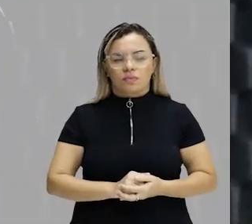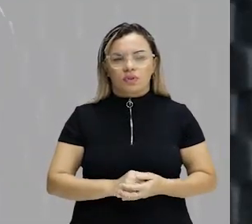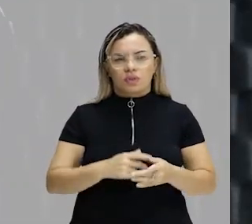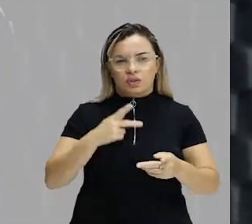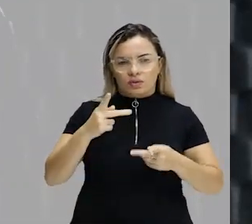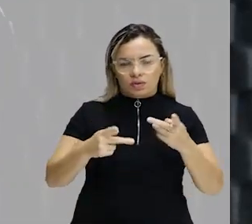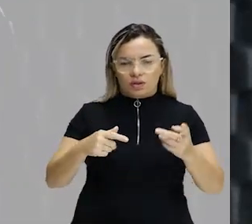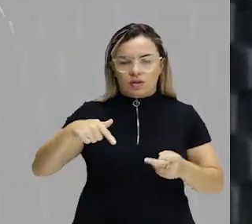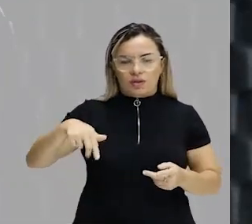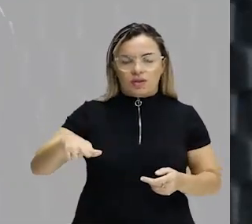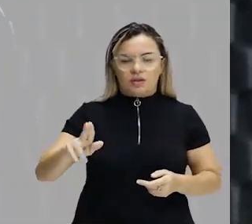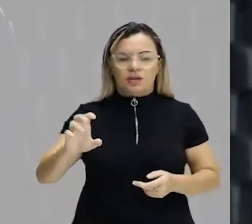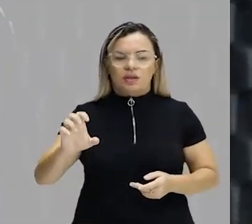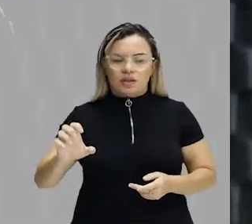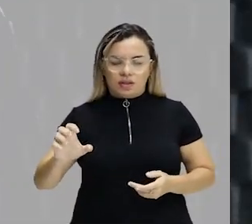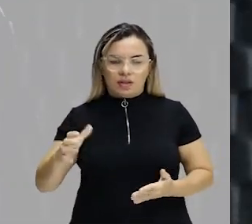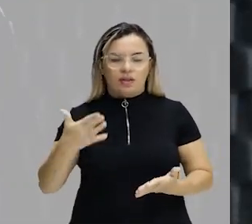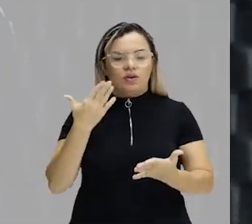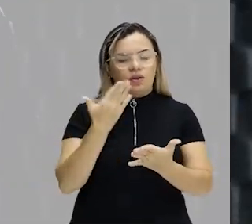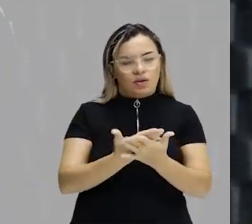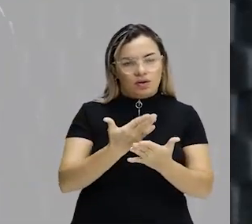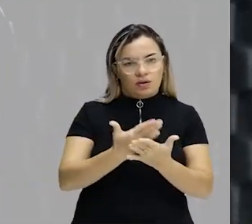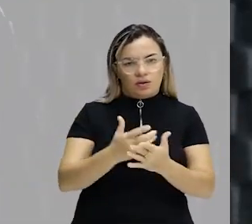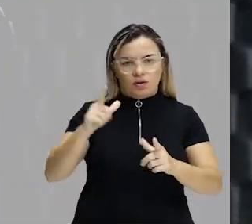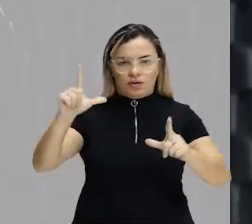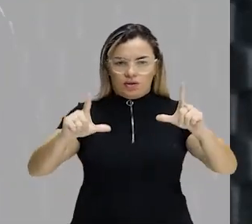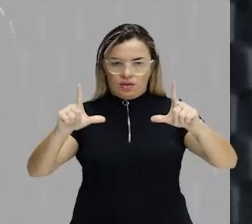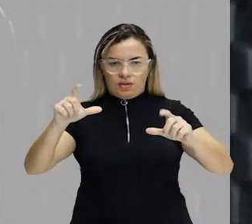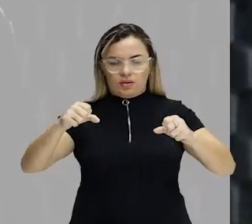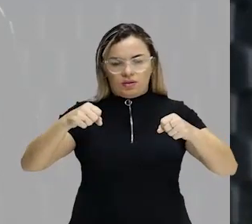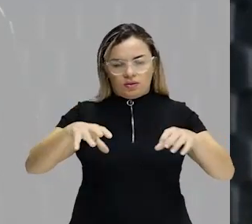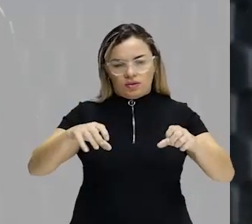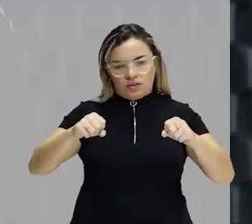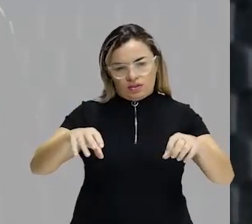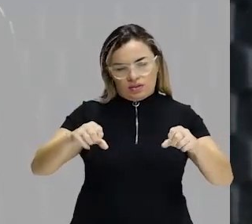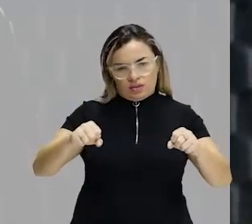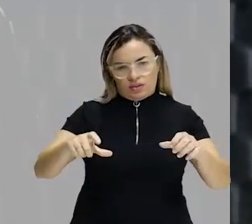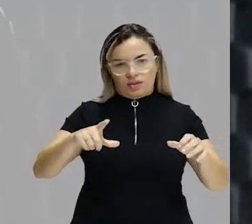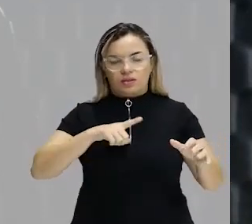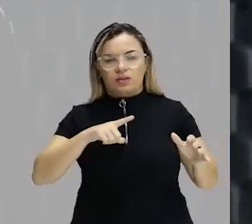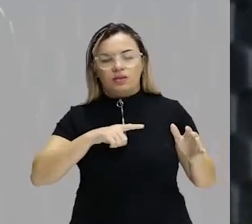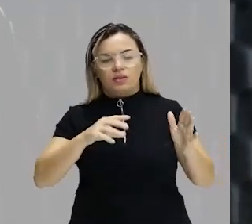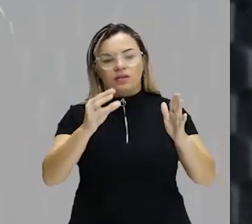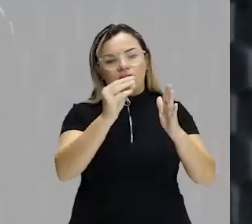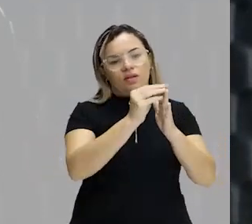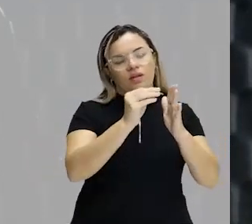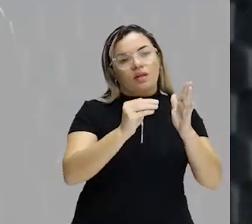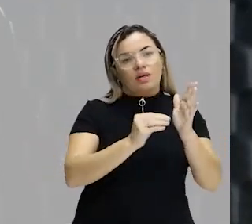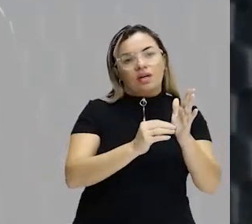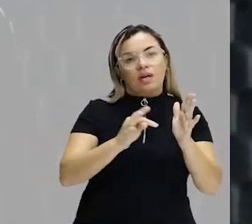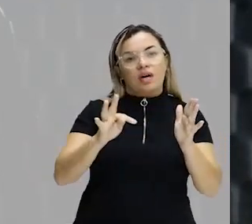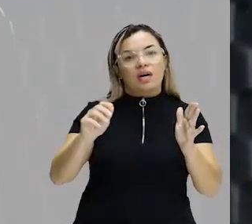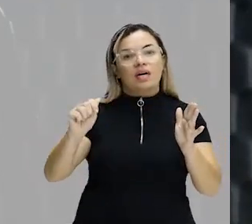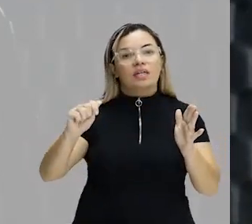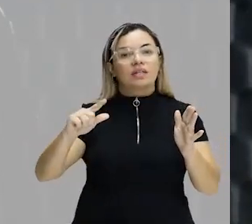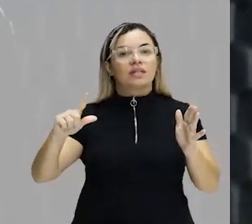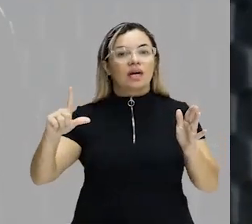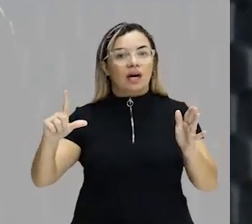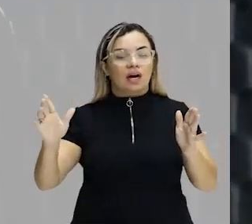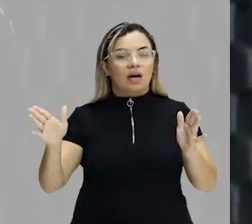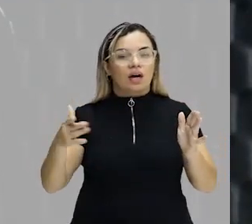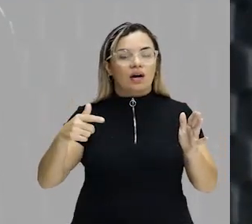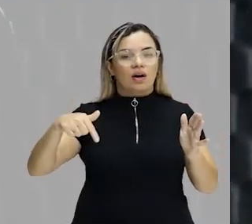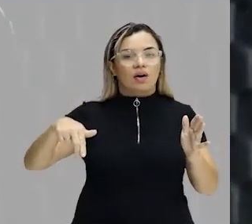pela TV trazem conteúdos tal qual as aulas em